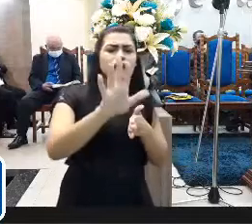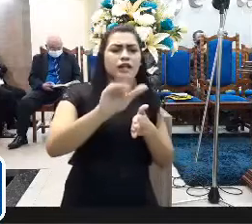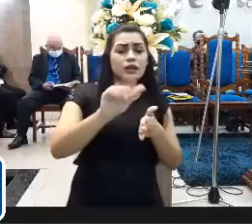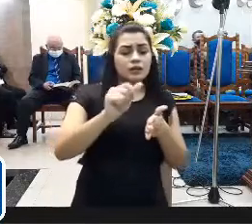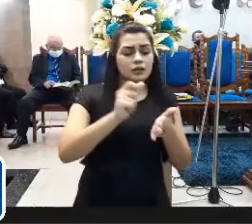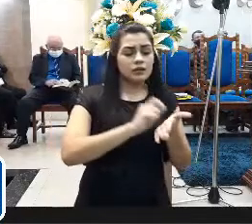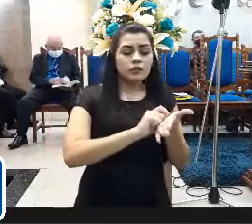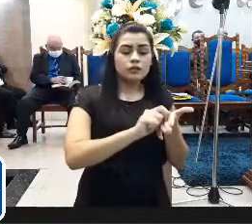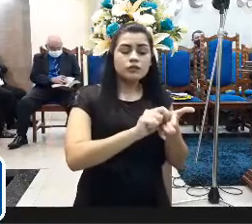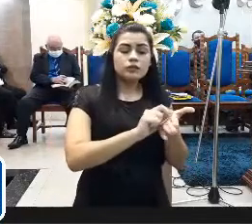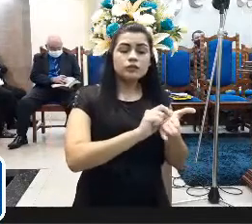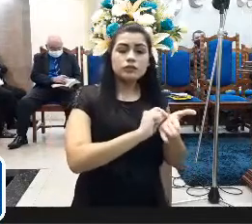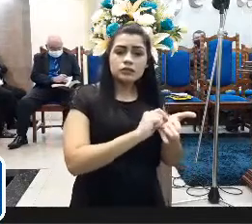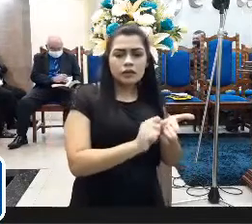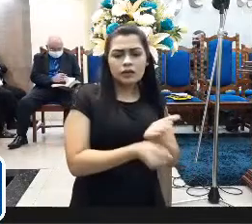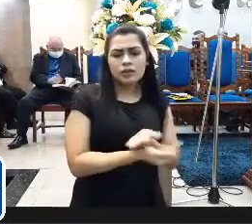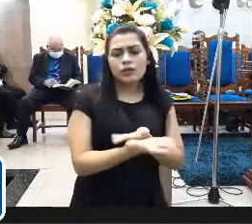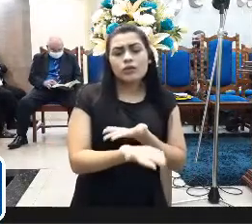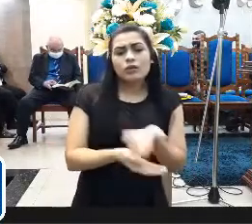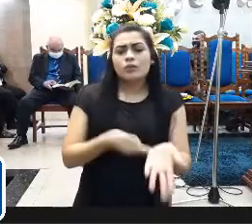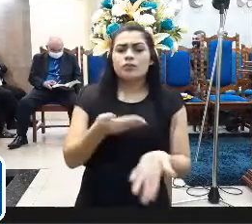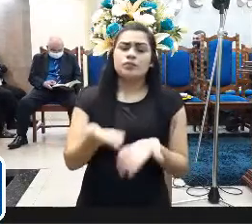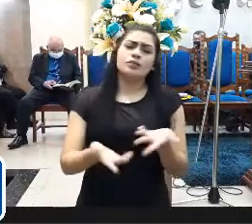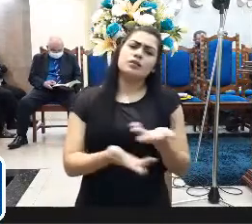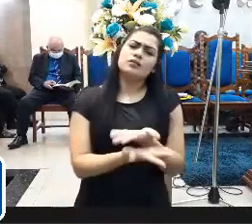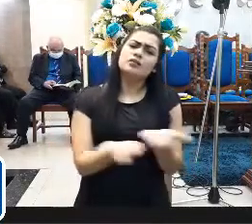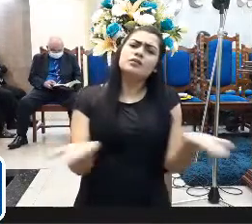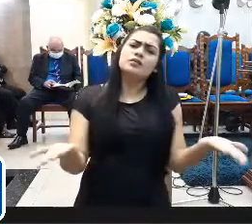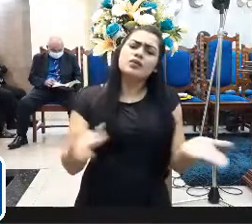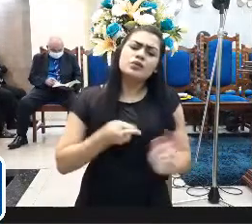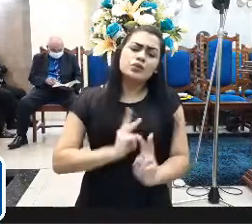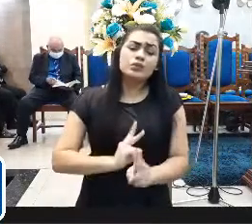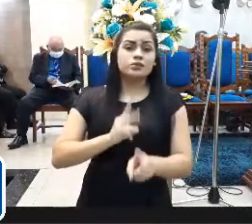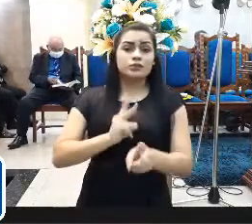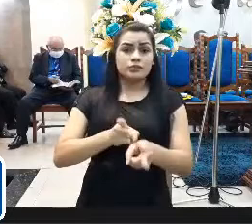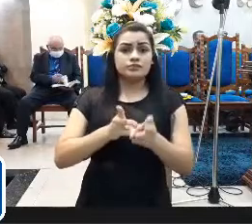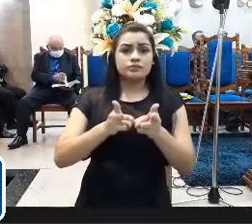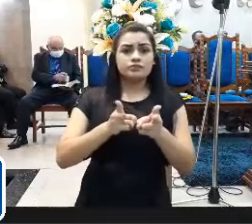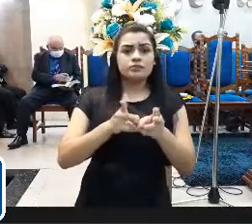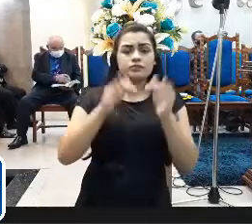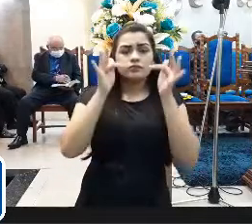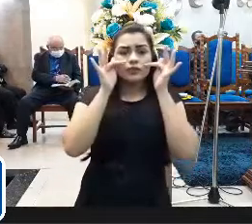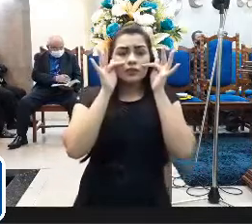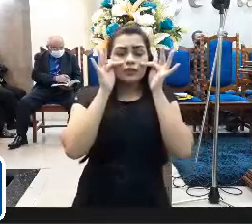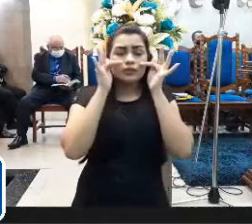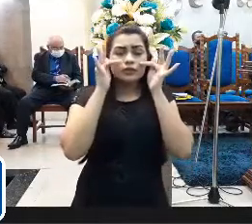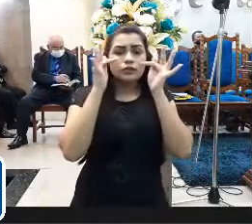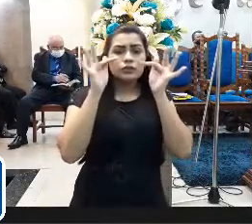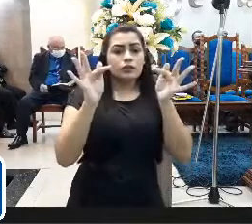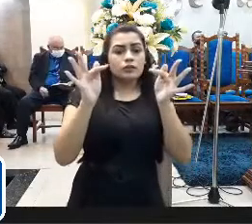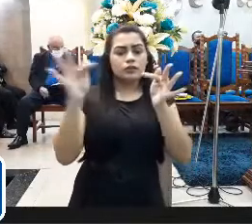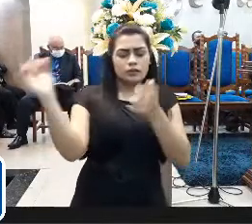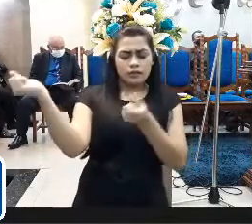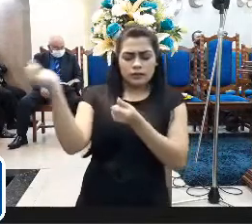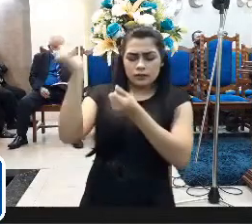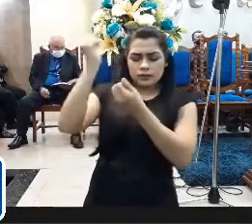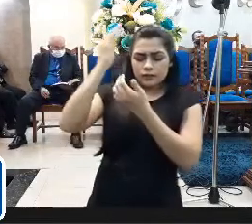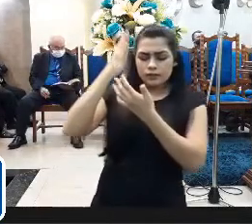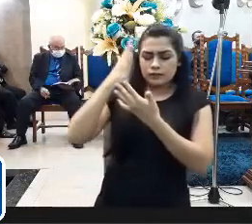que vocês continuem testificando que esta é a genuína